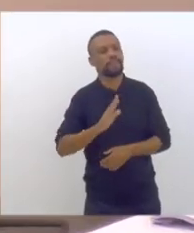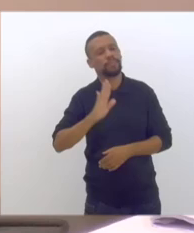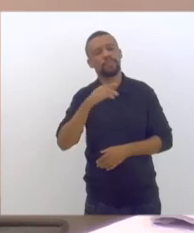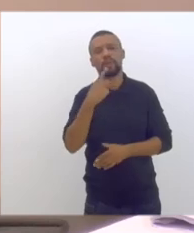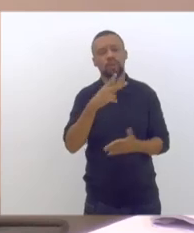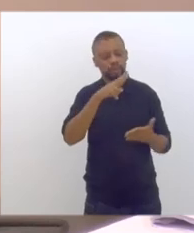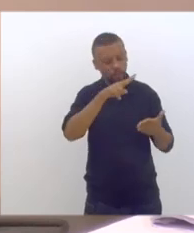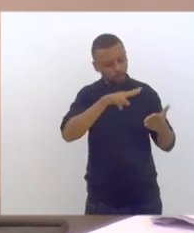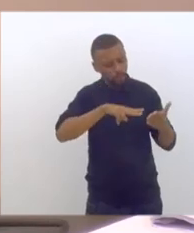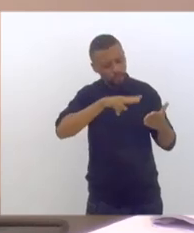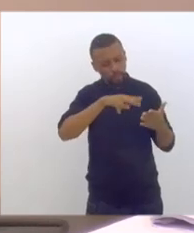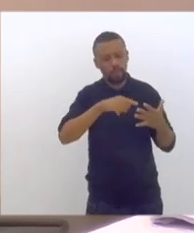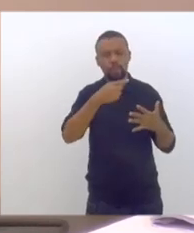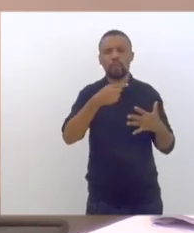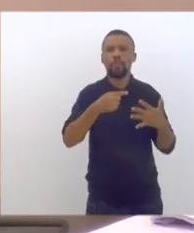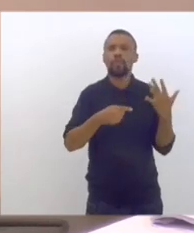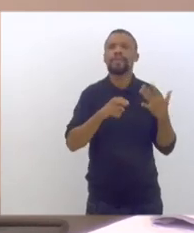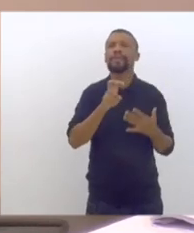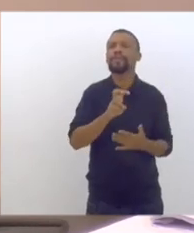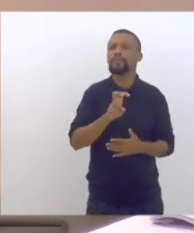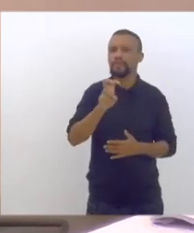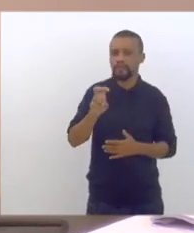estamos aqui no 55444